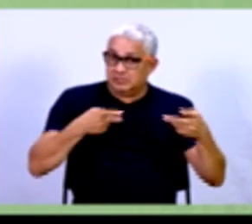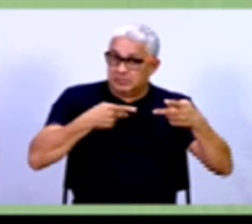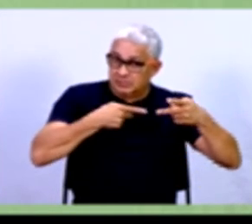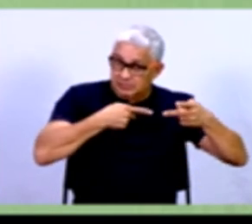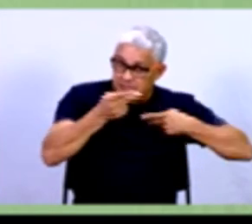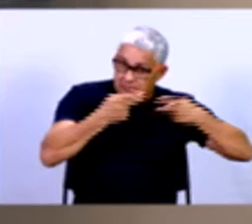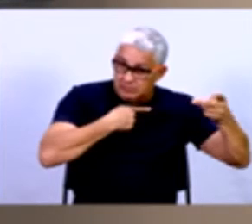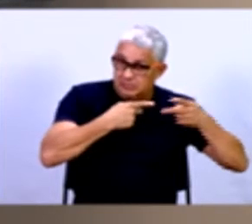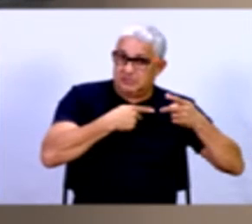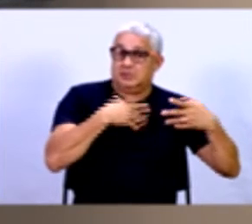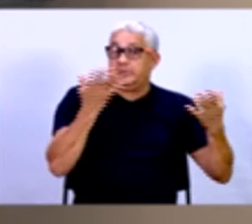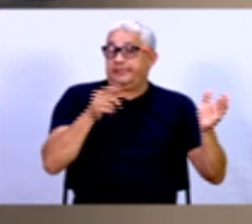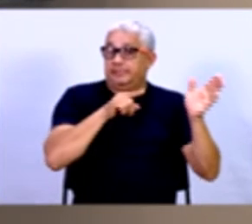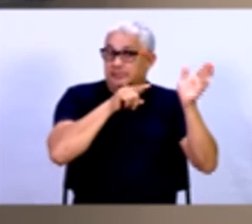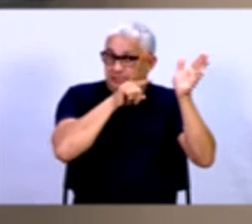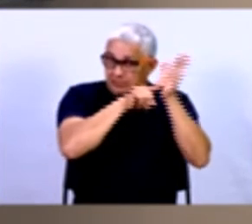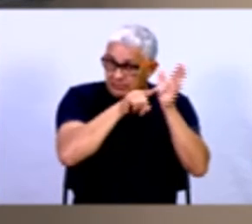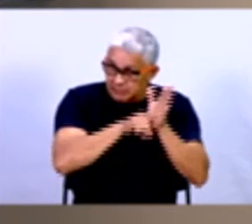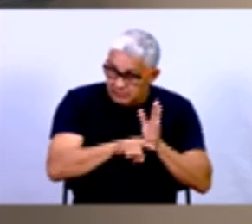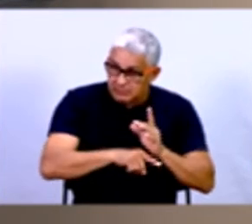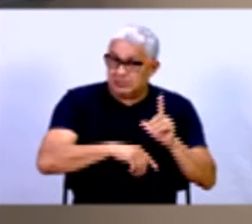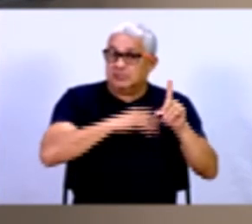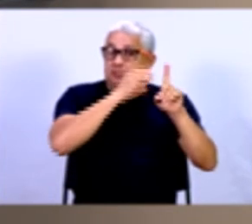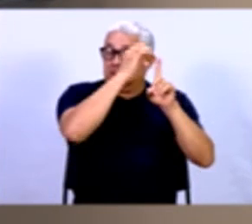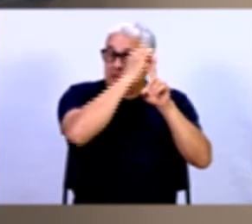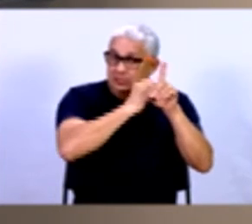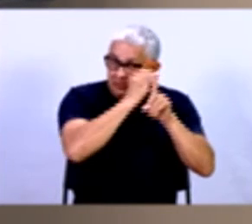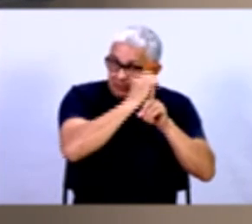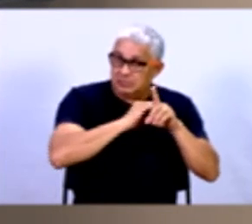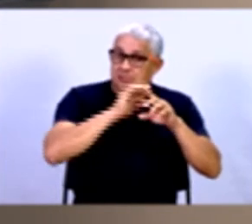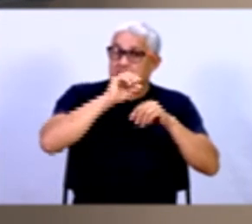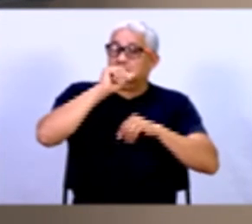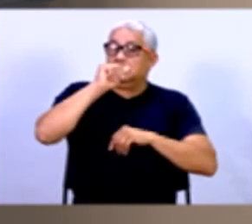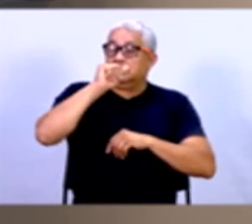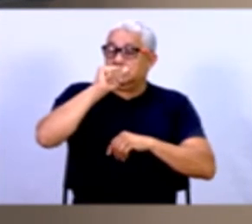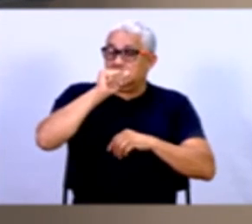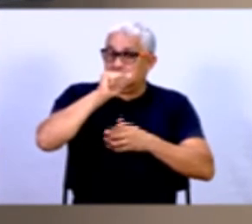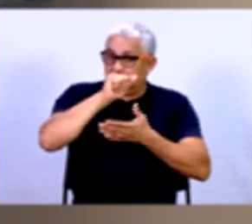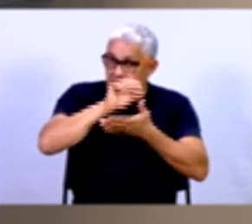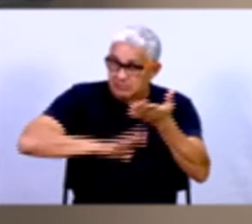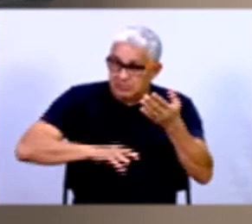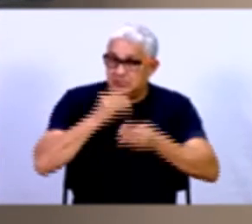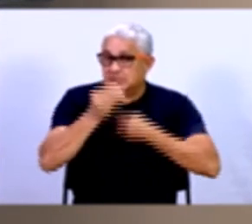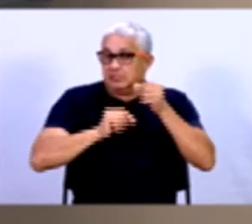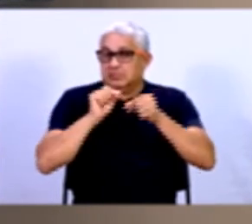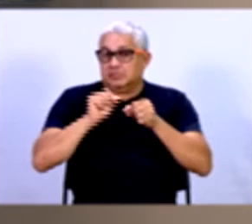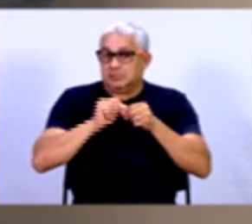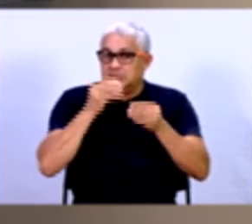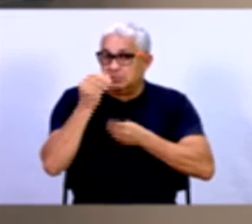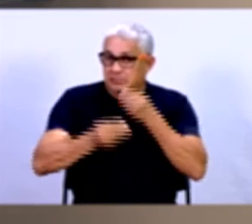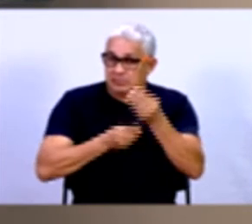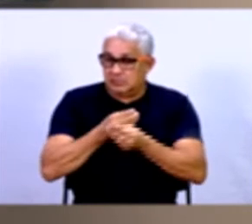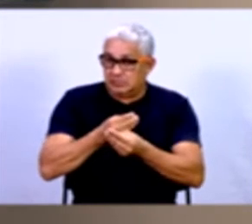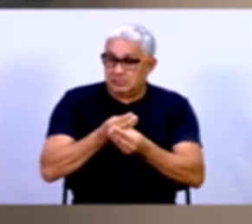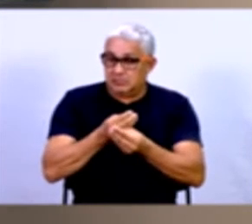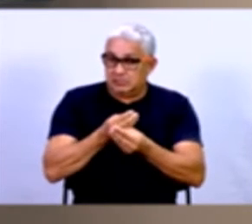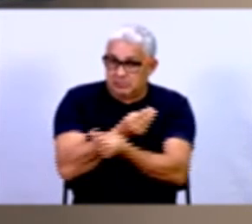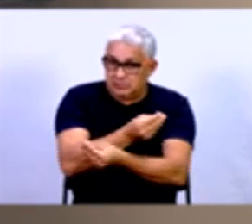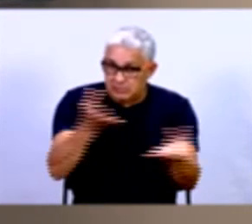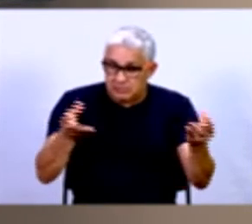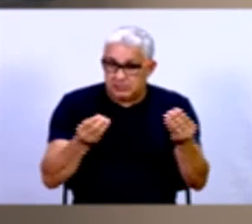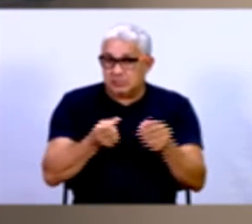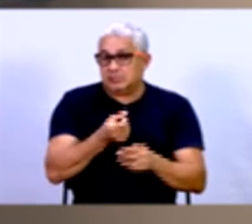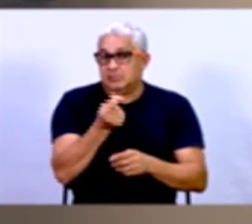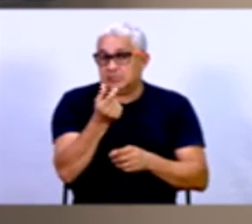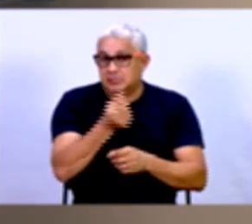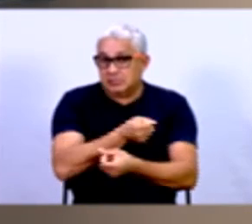um pré-questionário, o nosso cronograma de atividades, como que a gente vai fazer, como que a gente vai aplicar, quanto que a gente vai gastar,